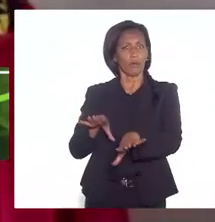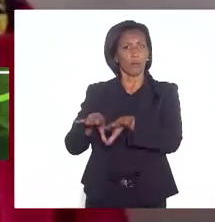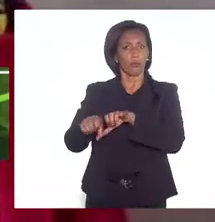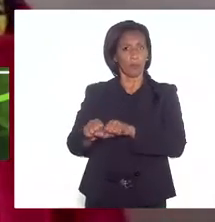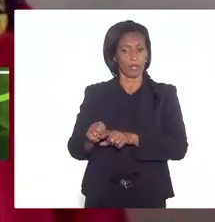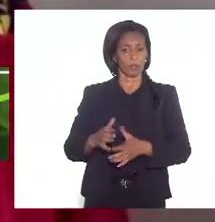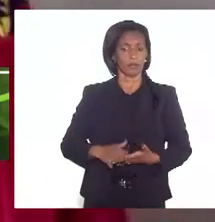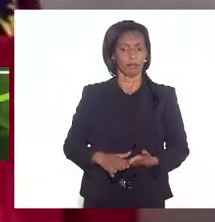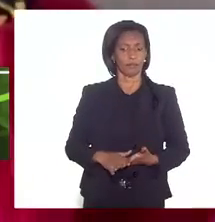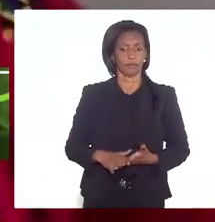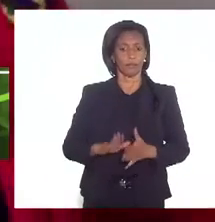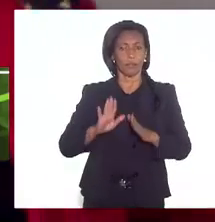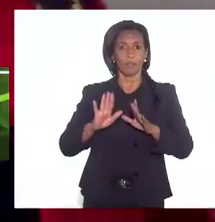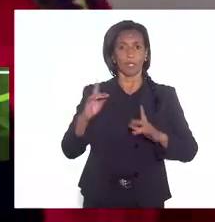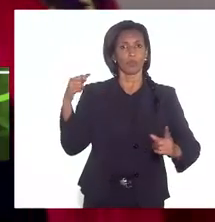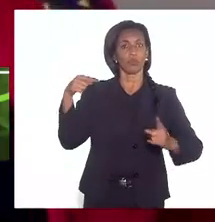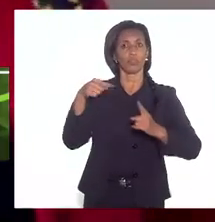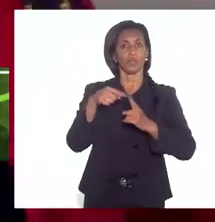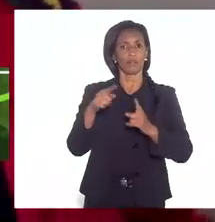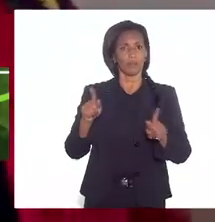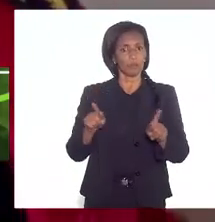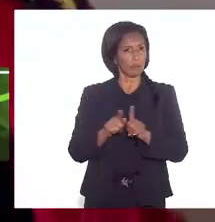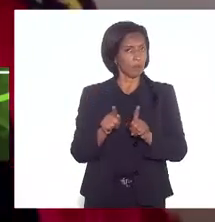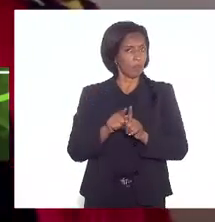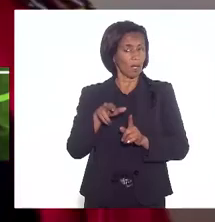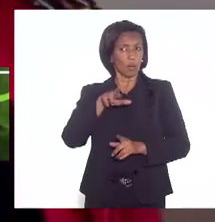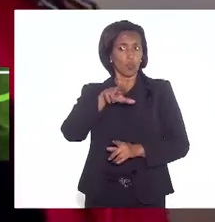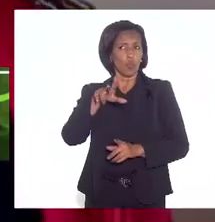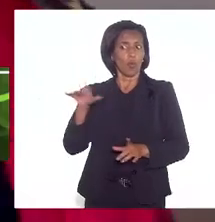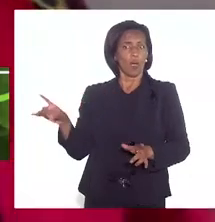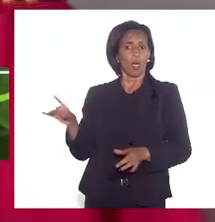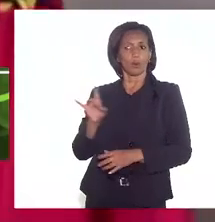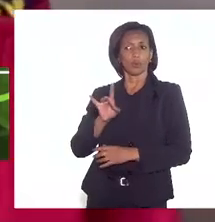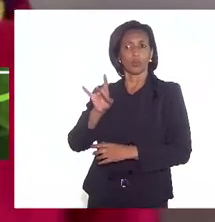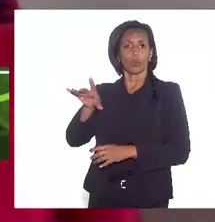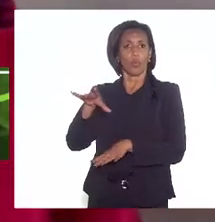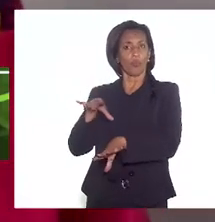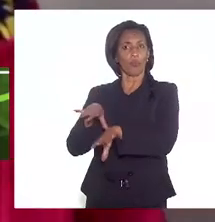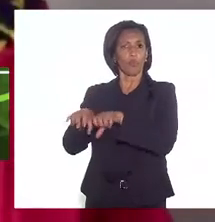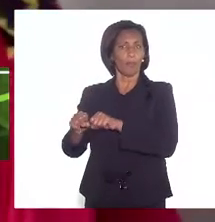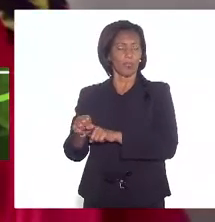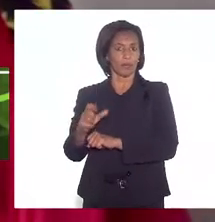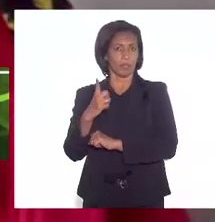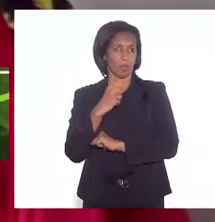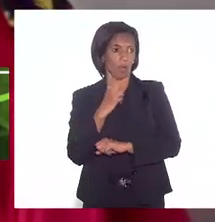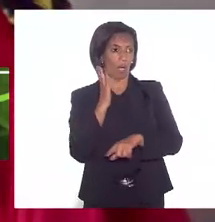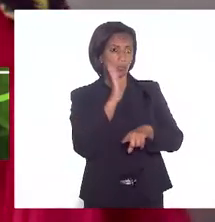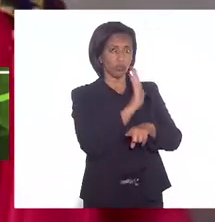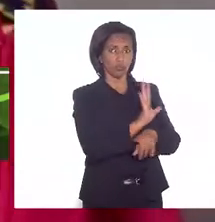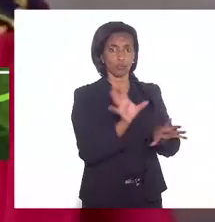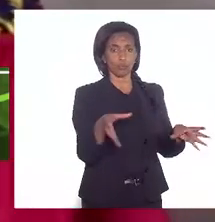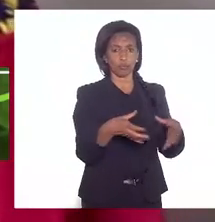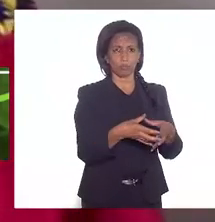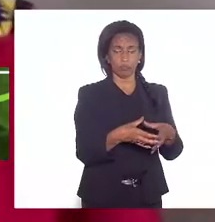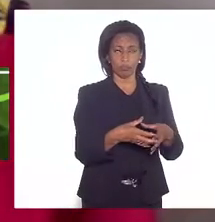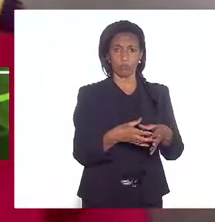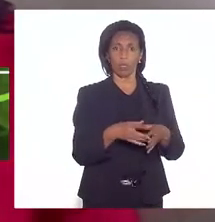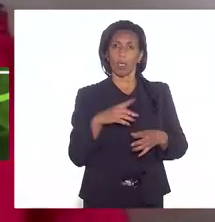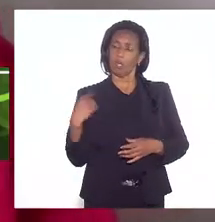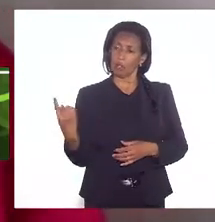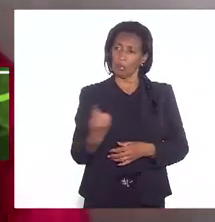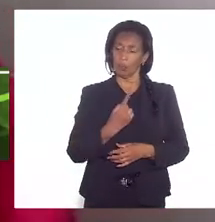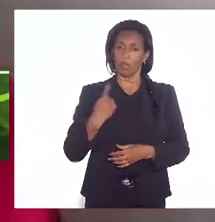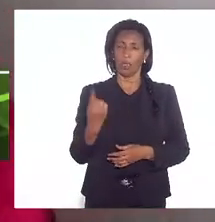formulação mas o desafio também não é só um programa de formação que atenda a nossa população a gente também